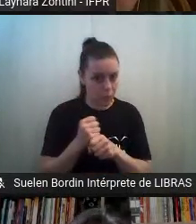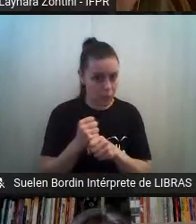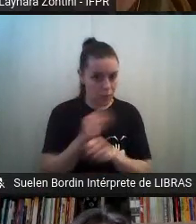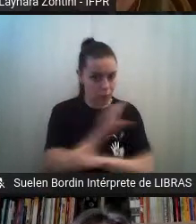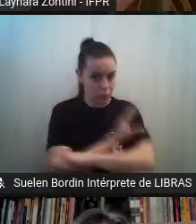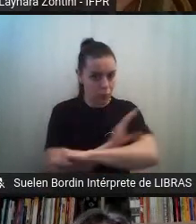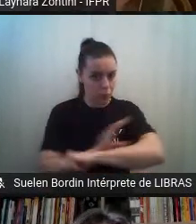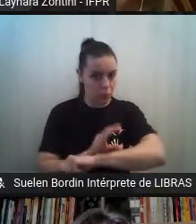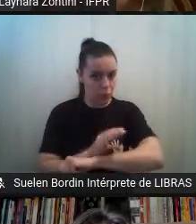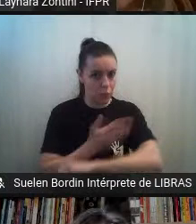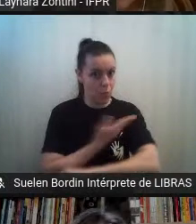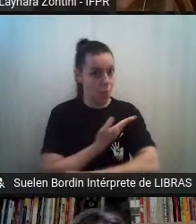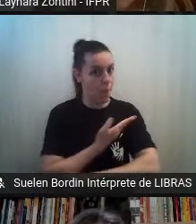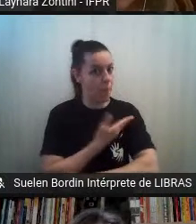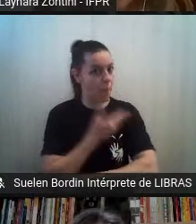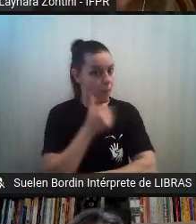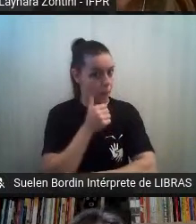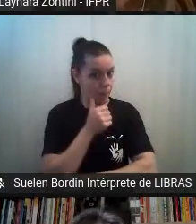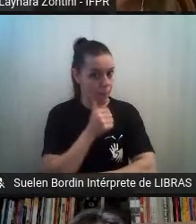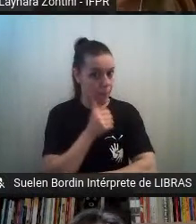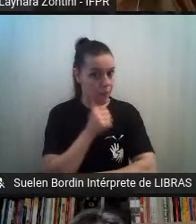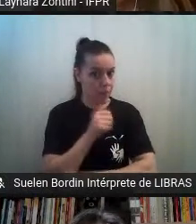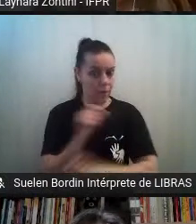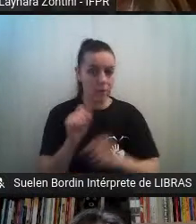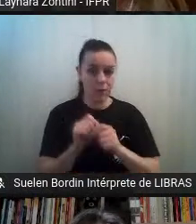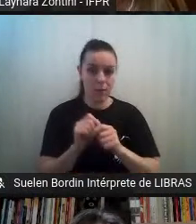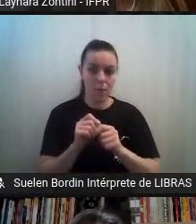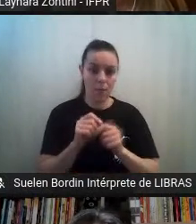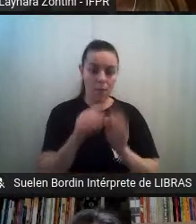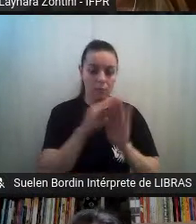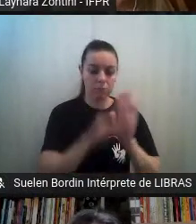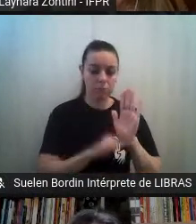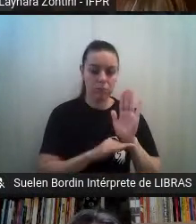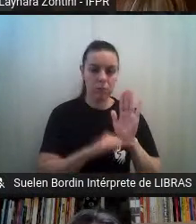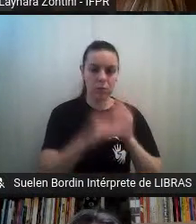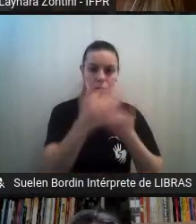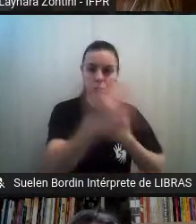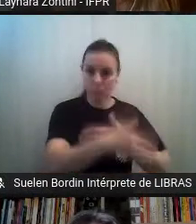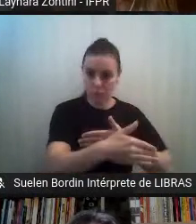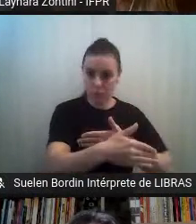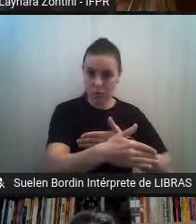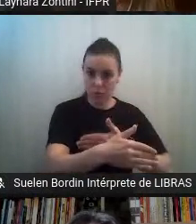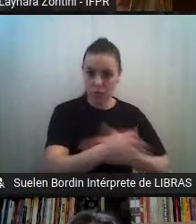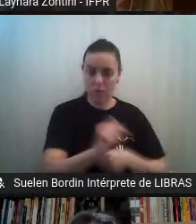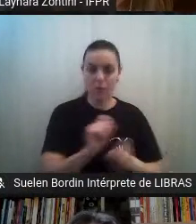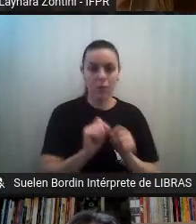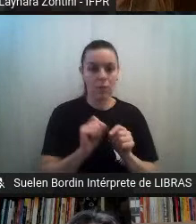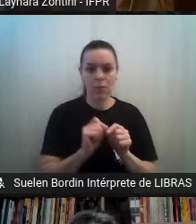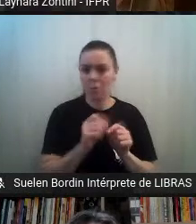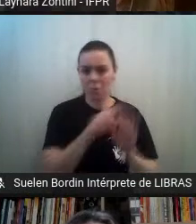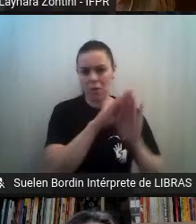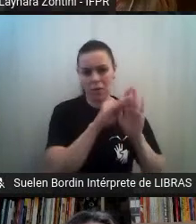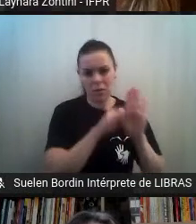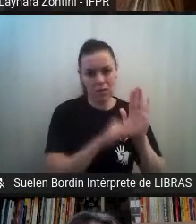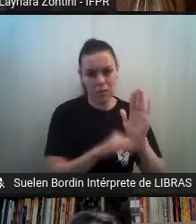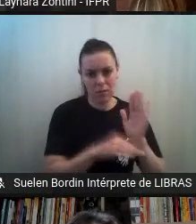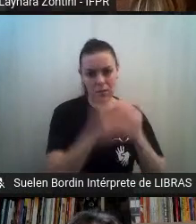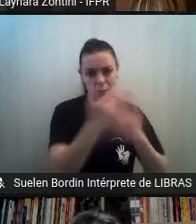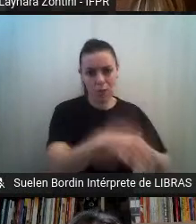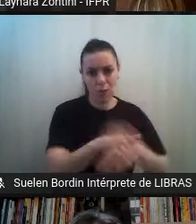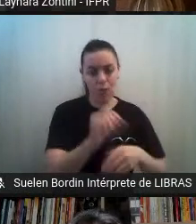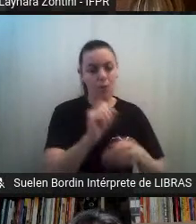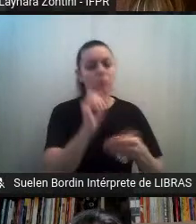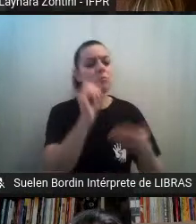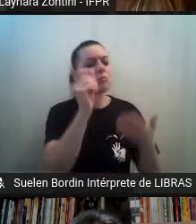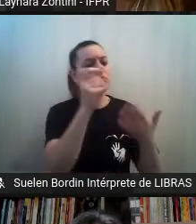Uma amiga minha foi fazer uma vista de prova com o professor, e assim, era uma vista de prova, né? Você vai descobrir o que você errou e tal, às vezes